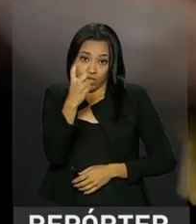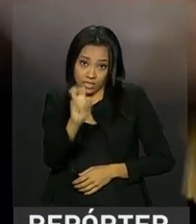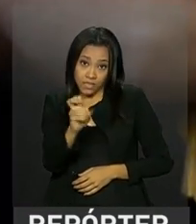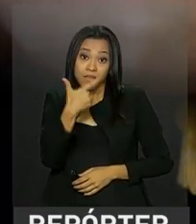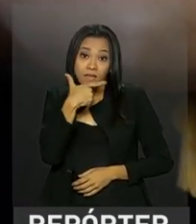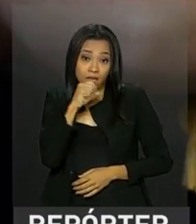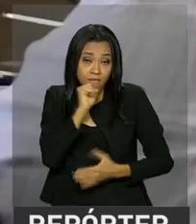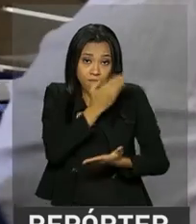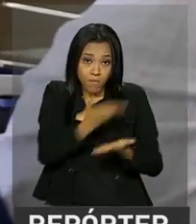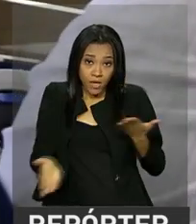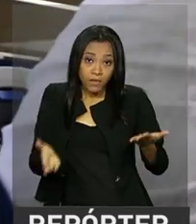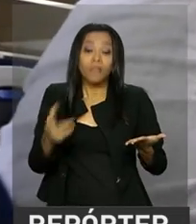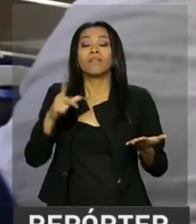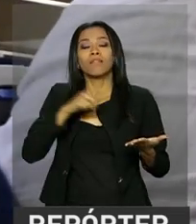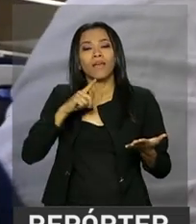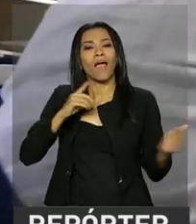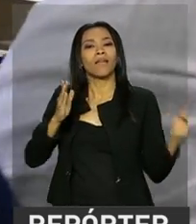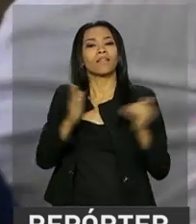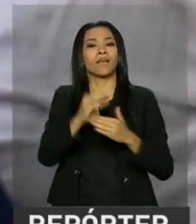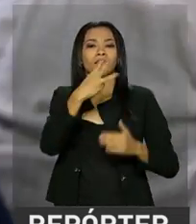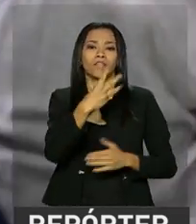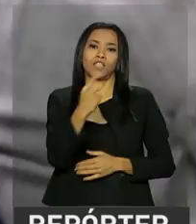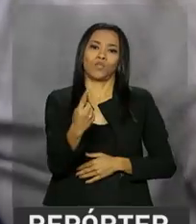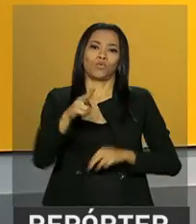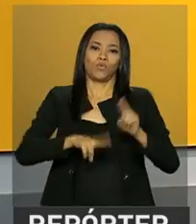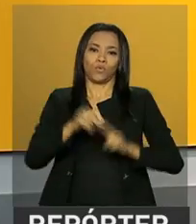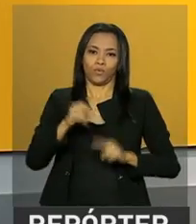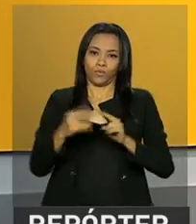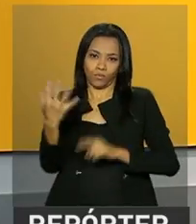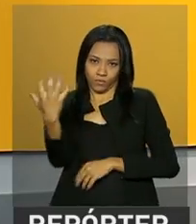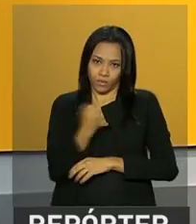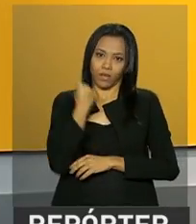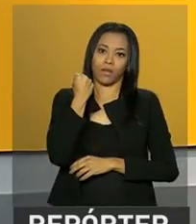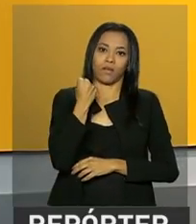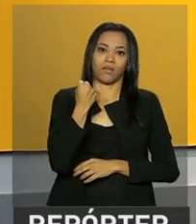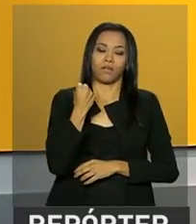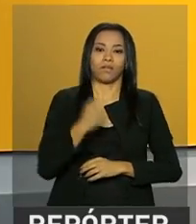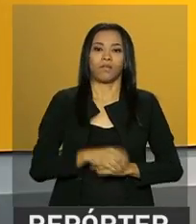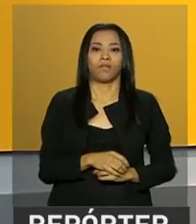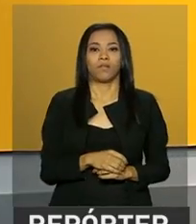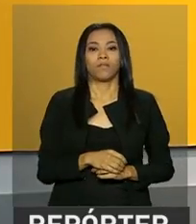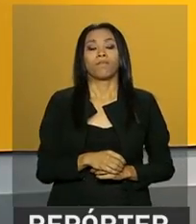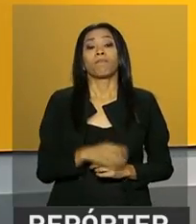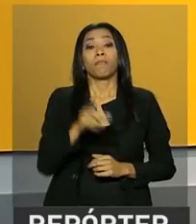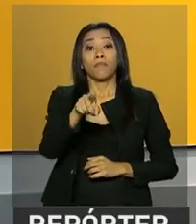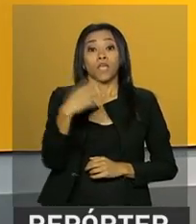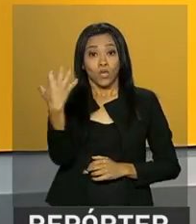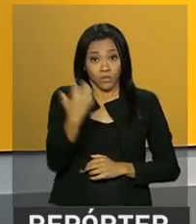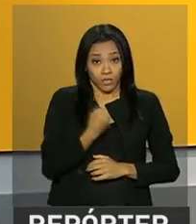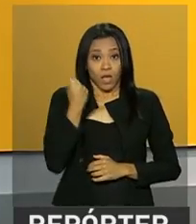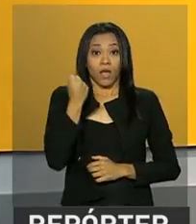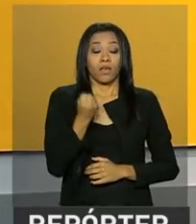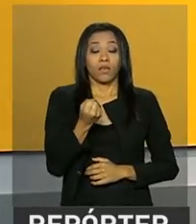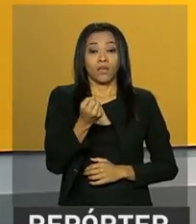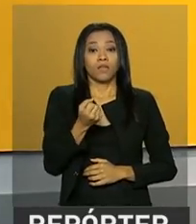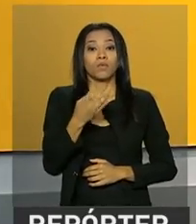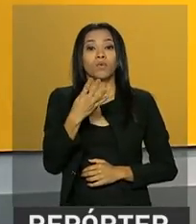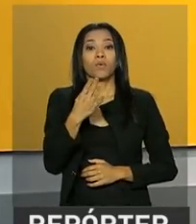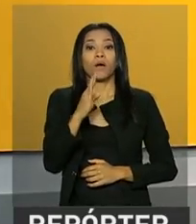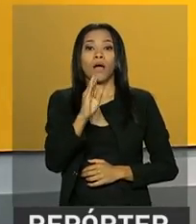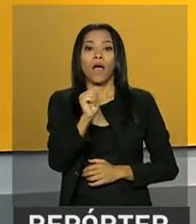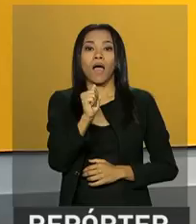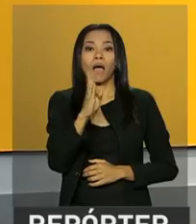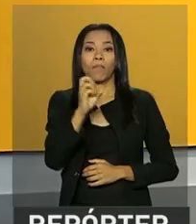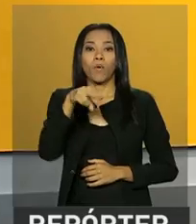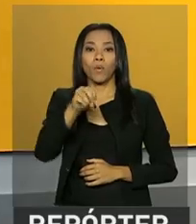têm até 31 de julho para sacar e o prazo para o saque do abono salarial de 2015 e